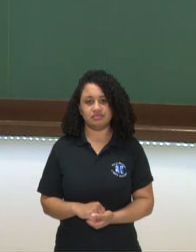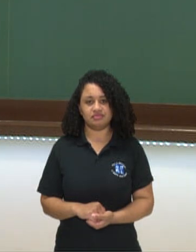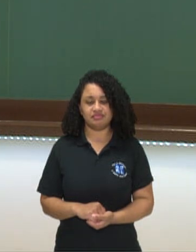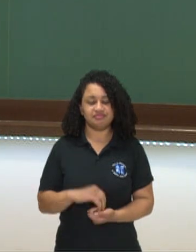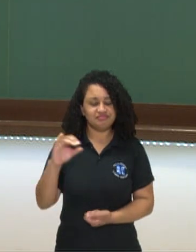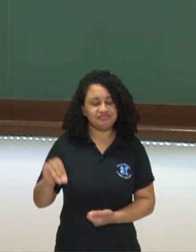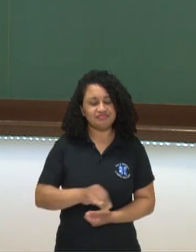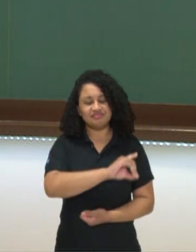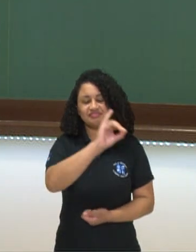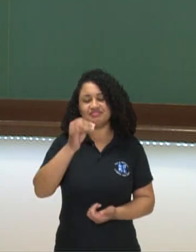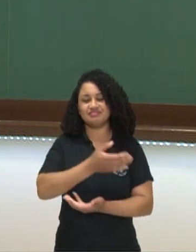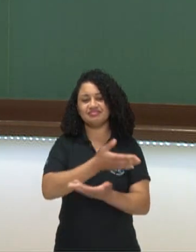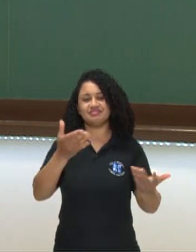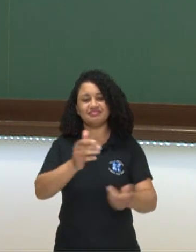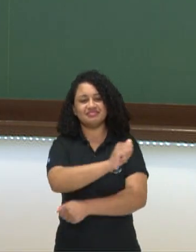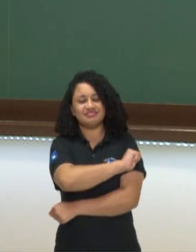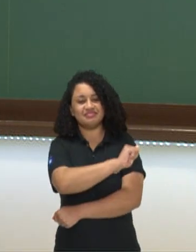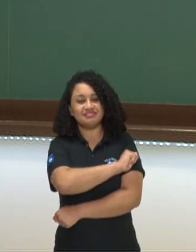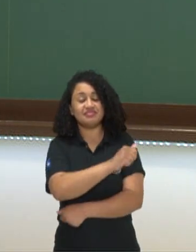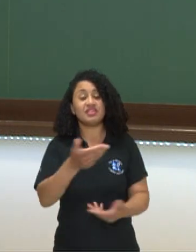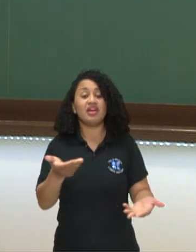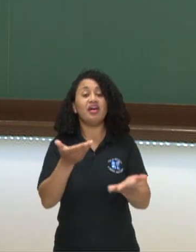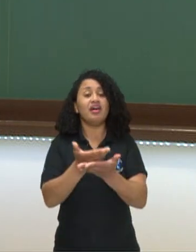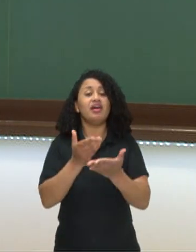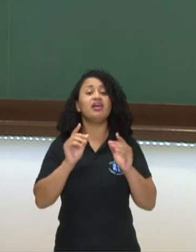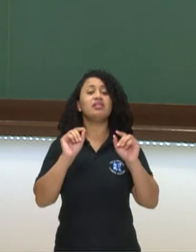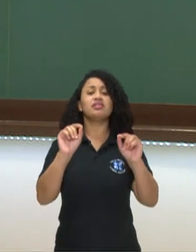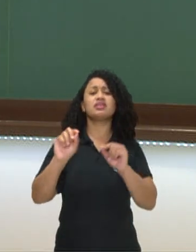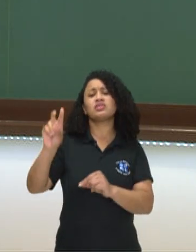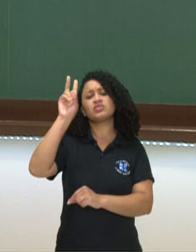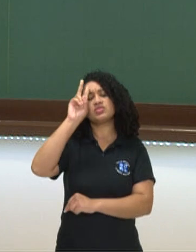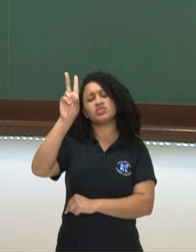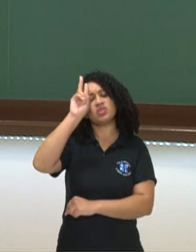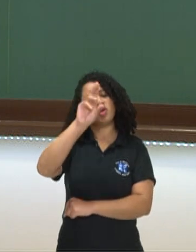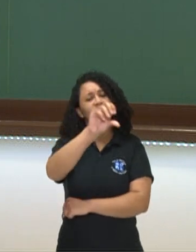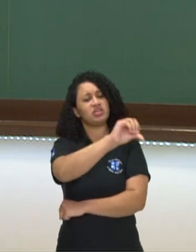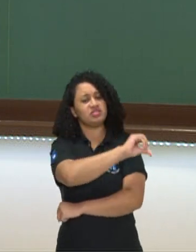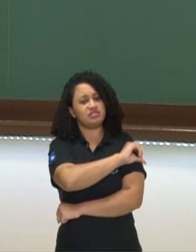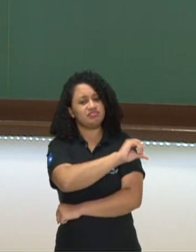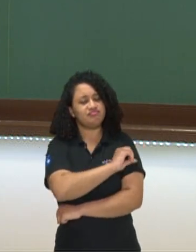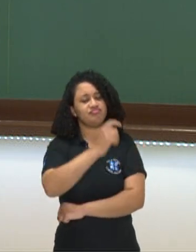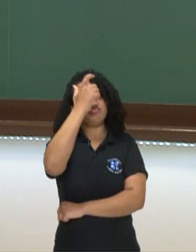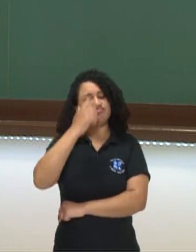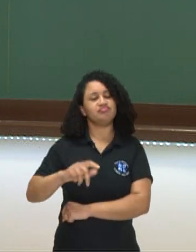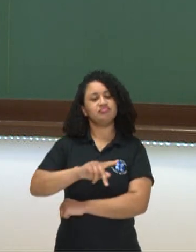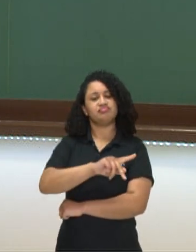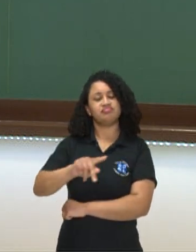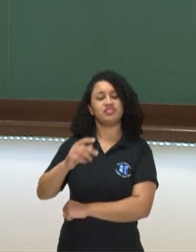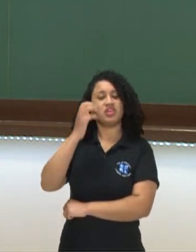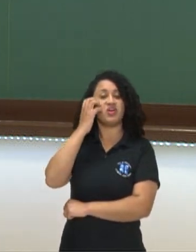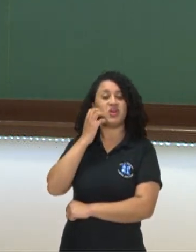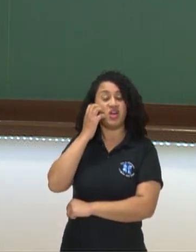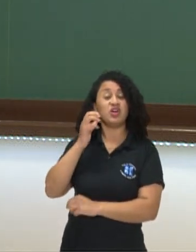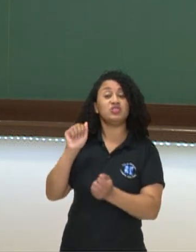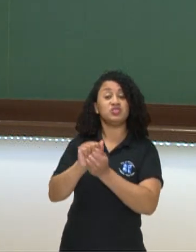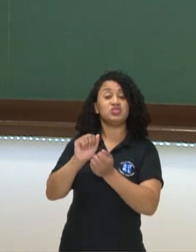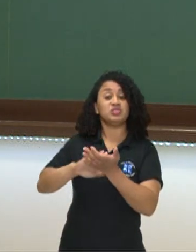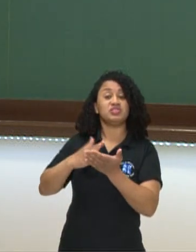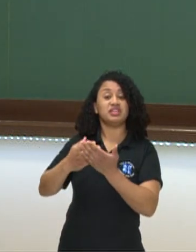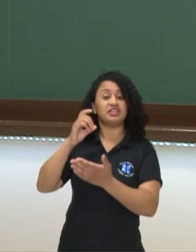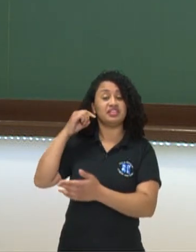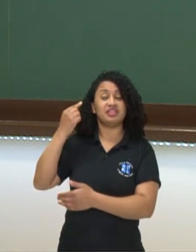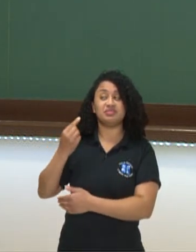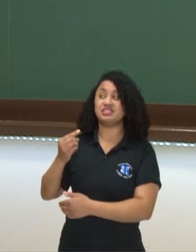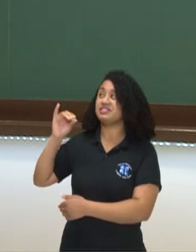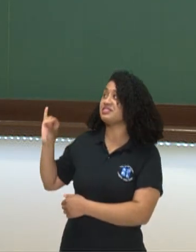Olá, povo! Essa é a nossa aula de História do nono ano. Eu sou o professor Marlon, a Jéssica